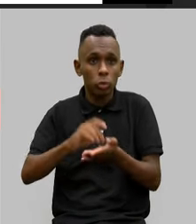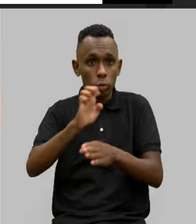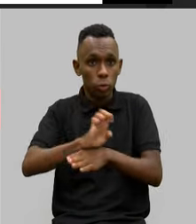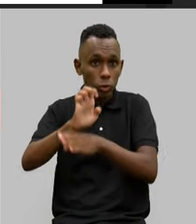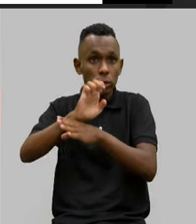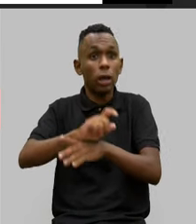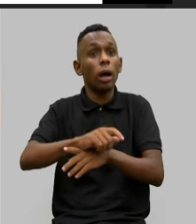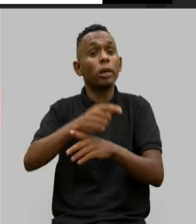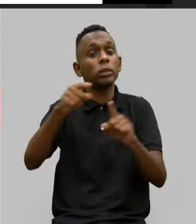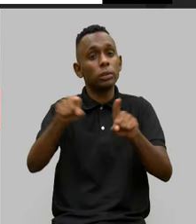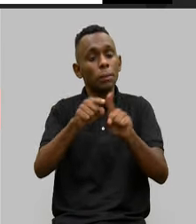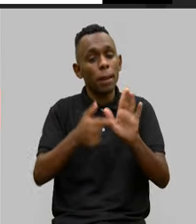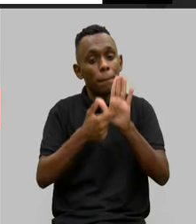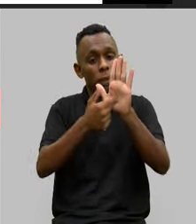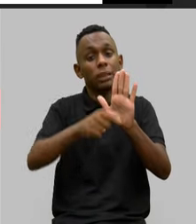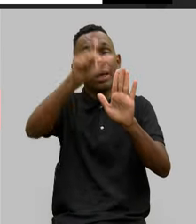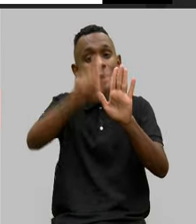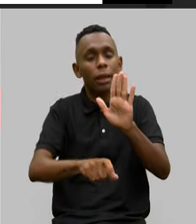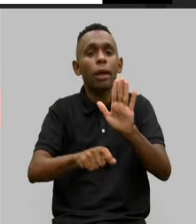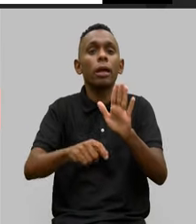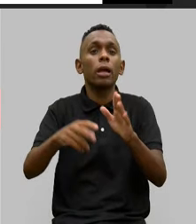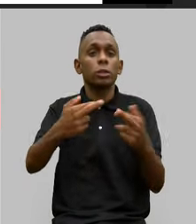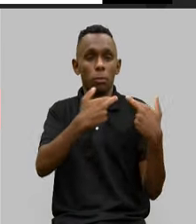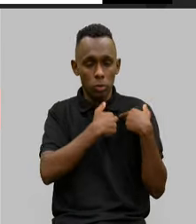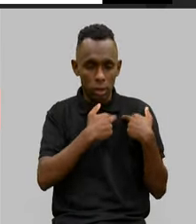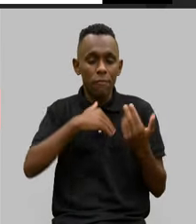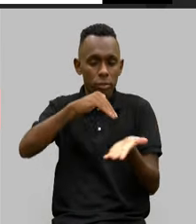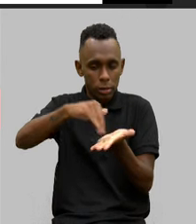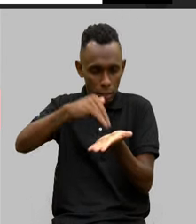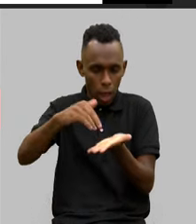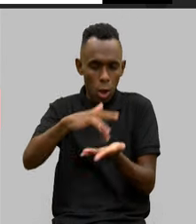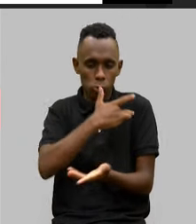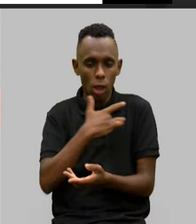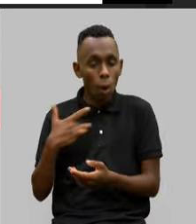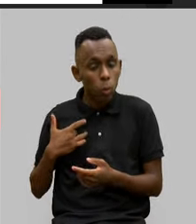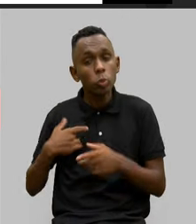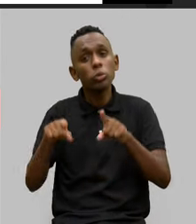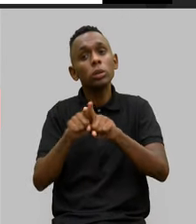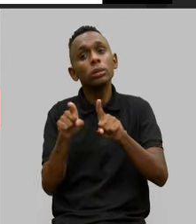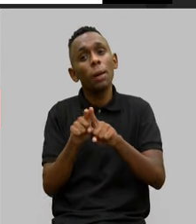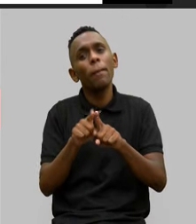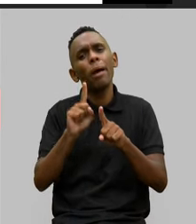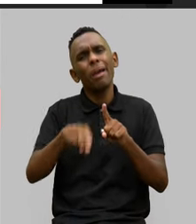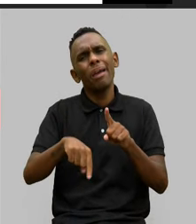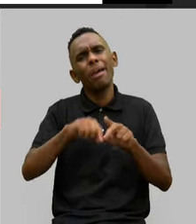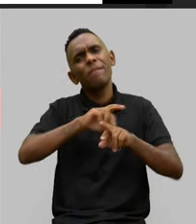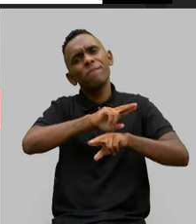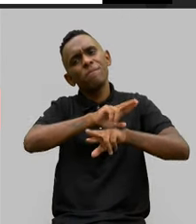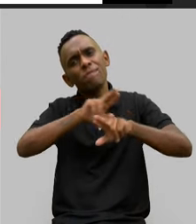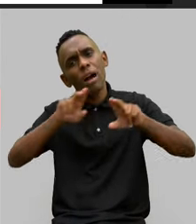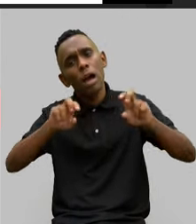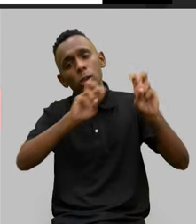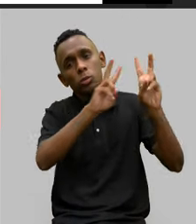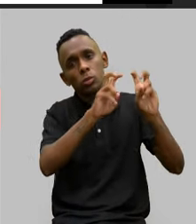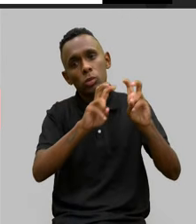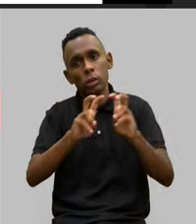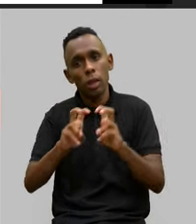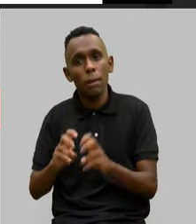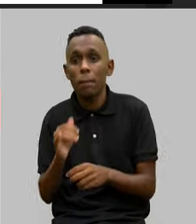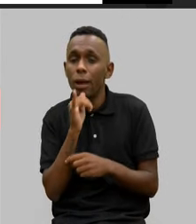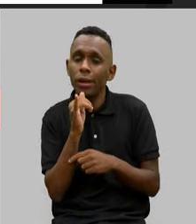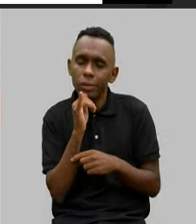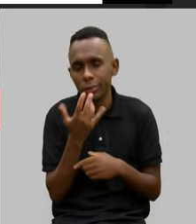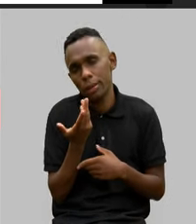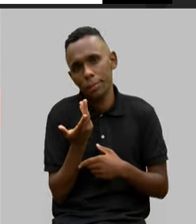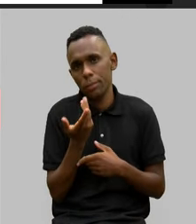que é a secretaria eh Estadual de Saúde eh e traz uma série de de questões como por exemplo